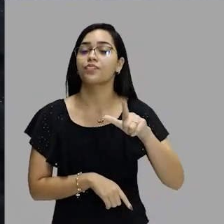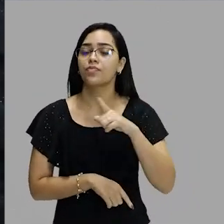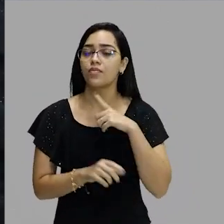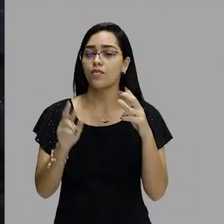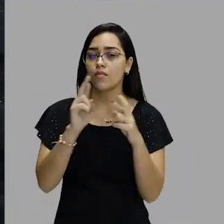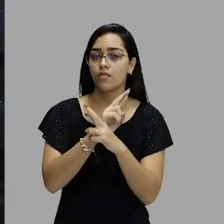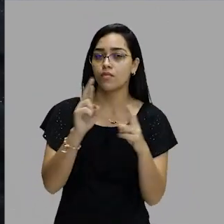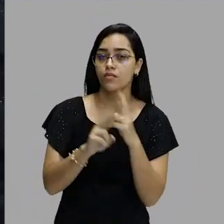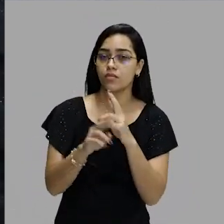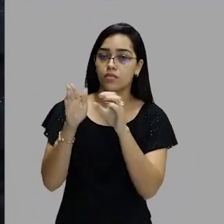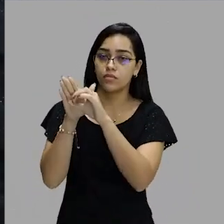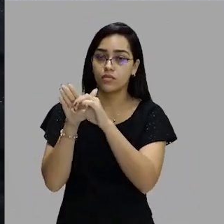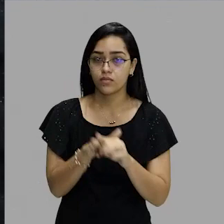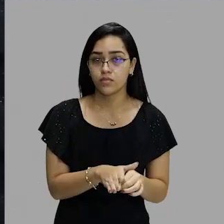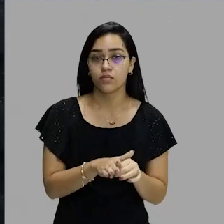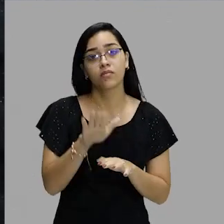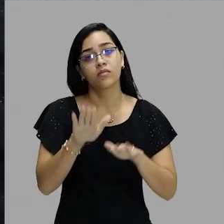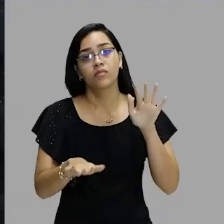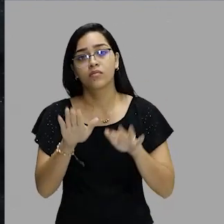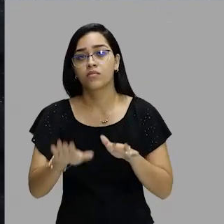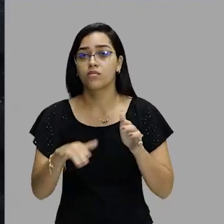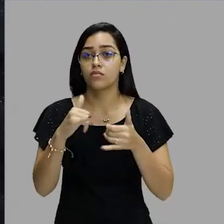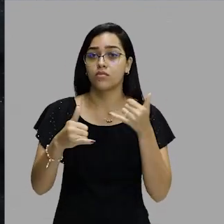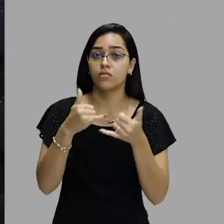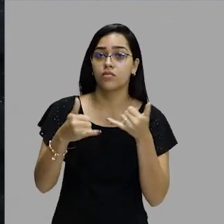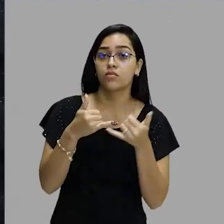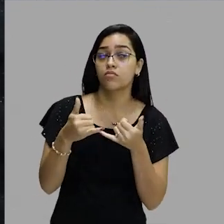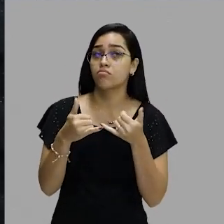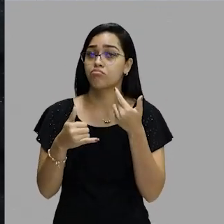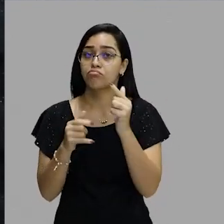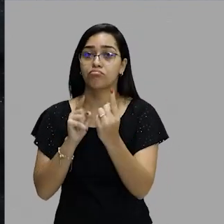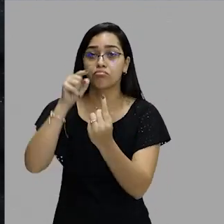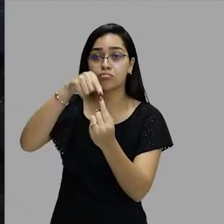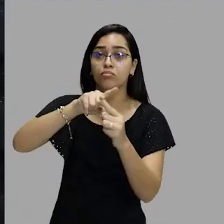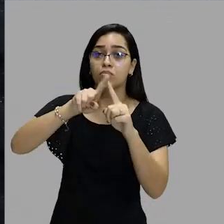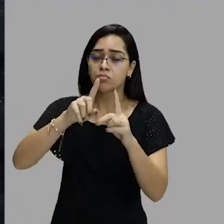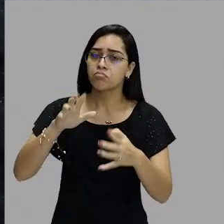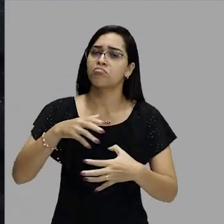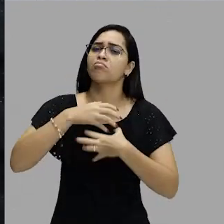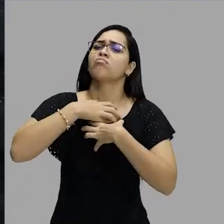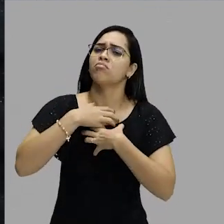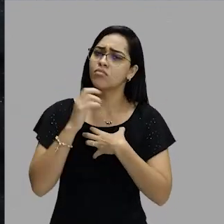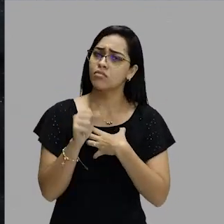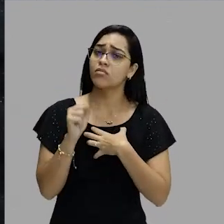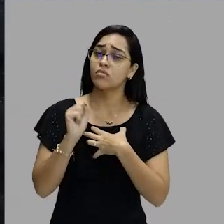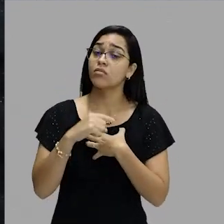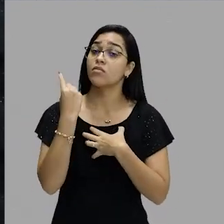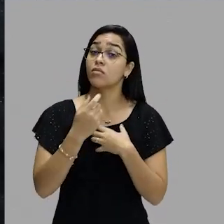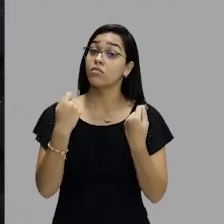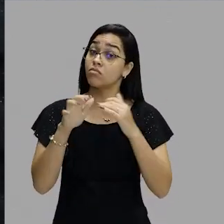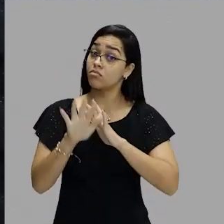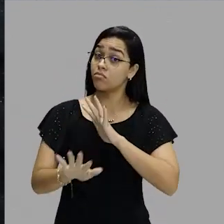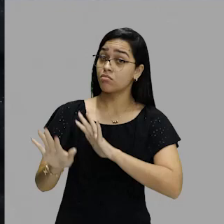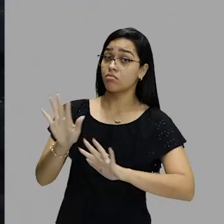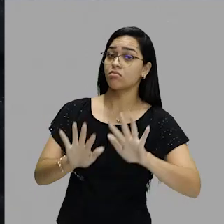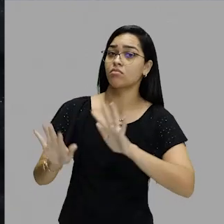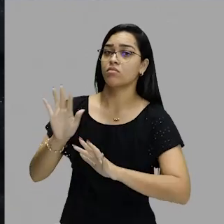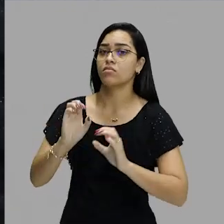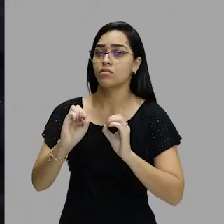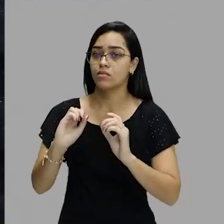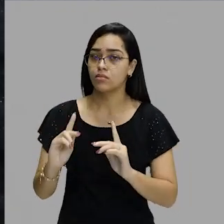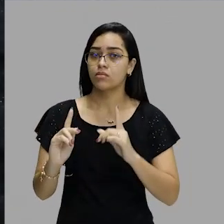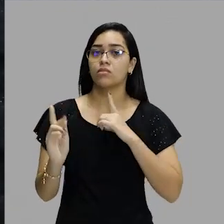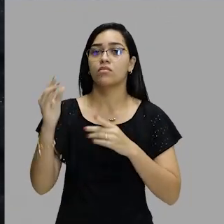da discriminação. Às vezes é uma brincadeira, sem intenção, mas acaba machucando a pessoa e nós temos que tomar muito cuidado com isso.